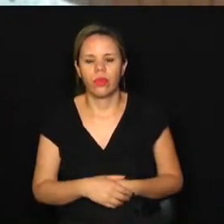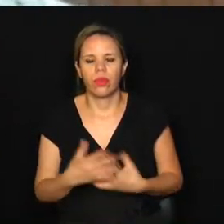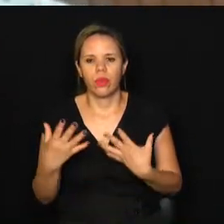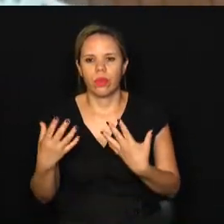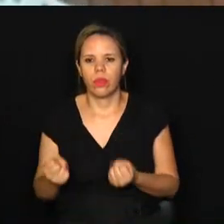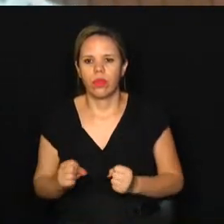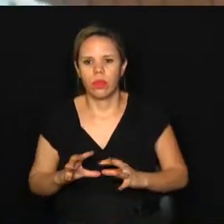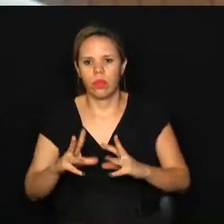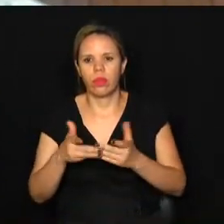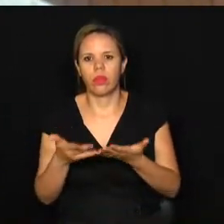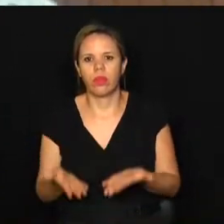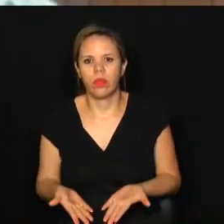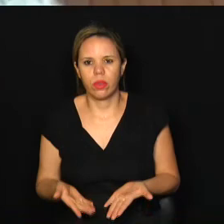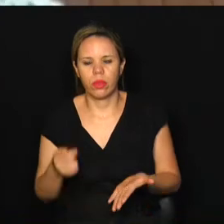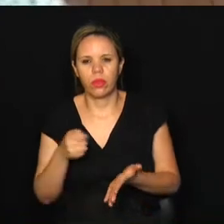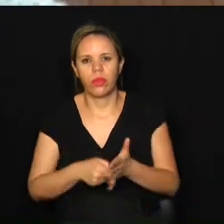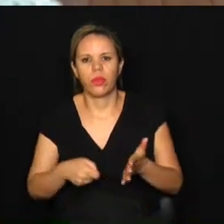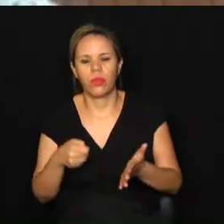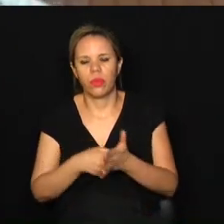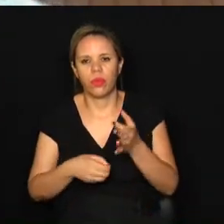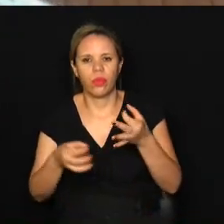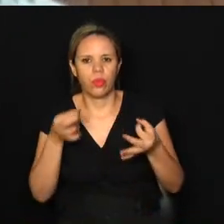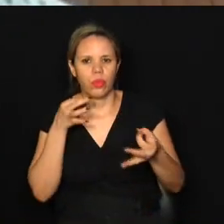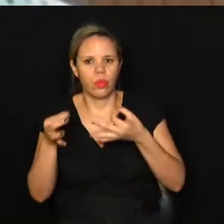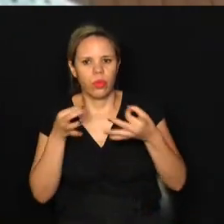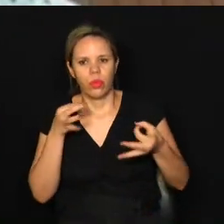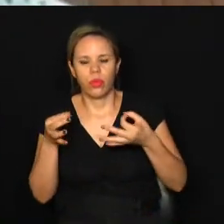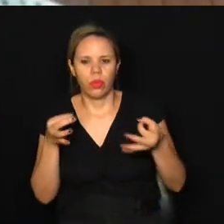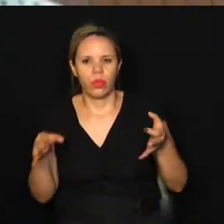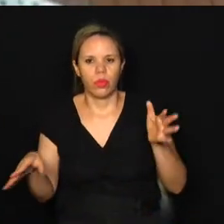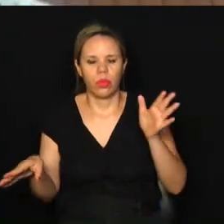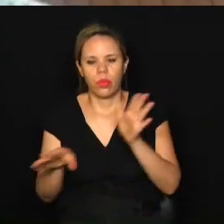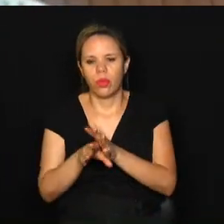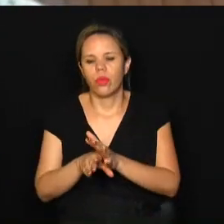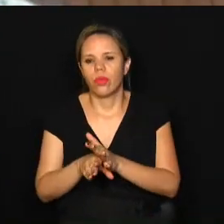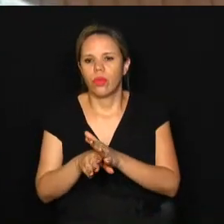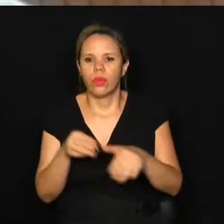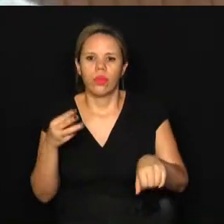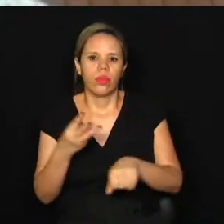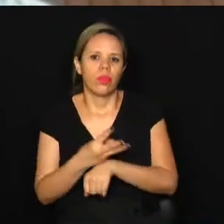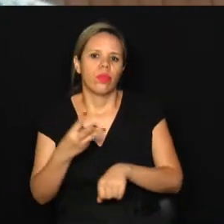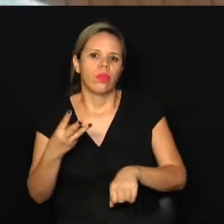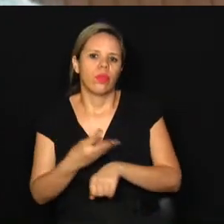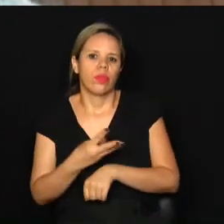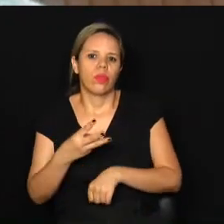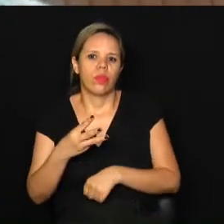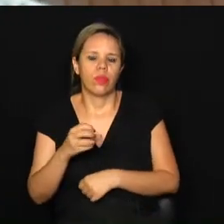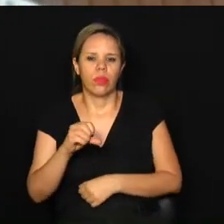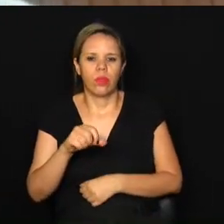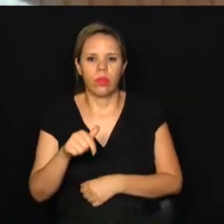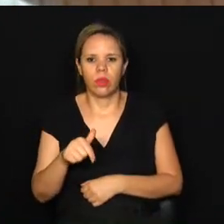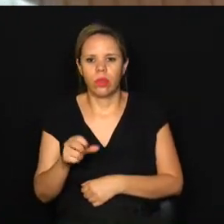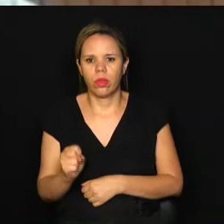todas aqui as reivindicações, sugestões que estão chegando através do nosso WhatsApp